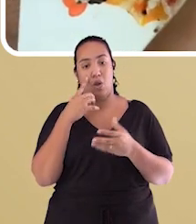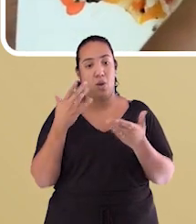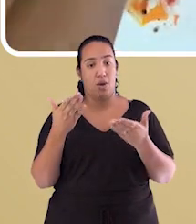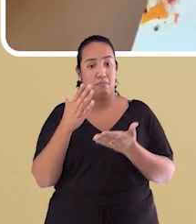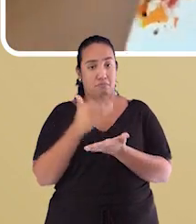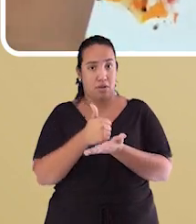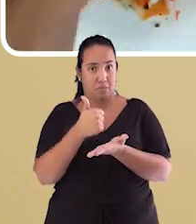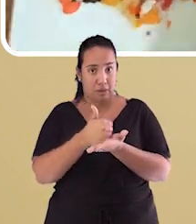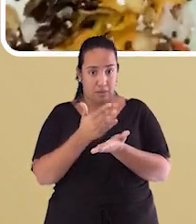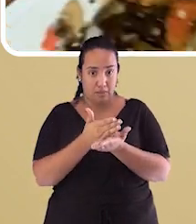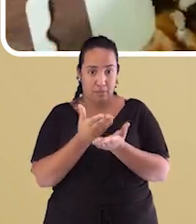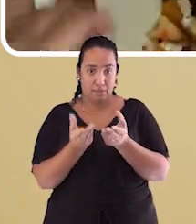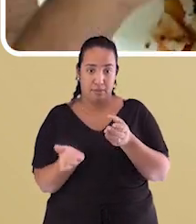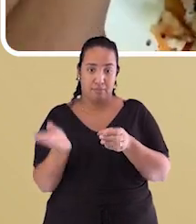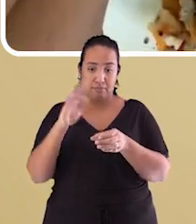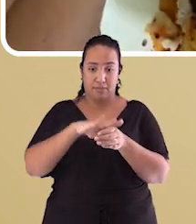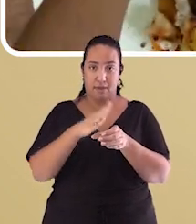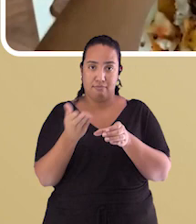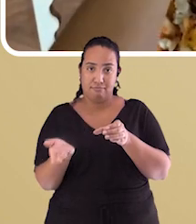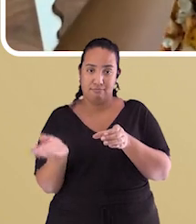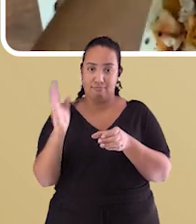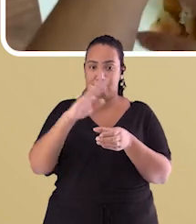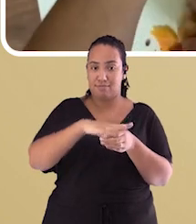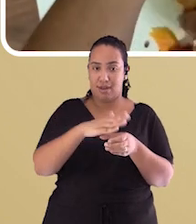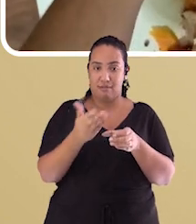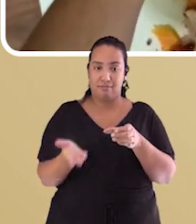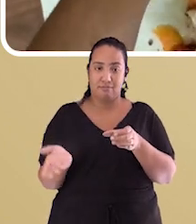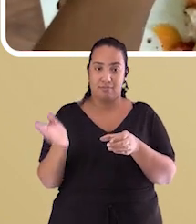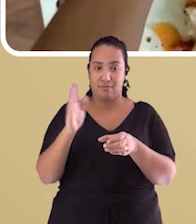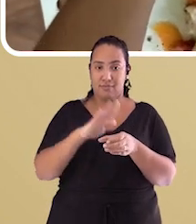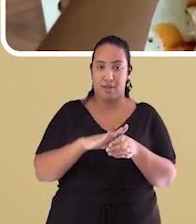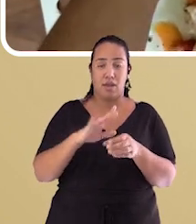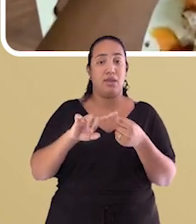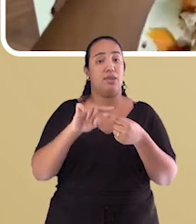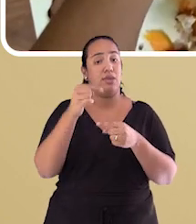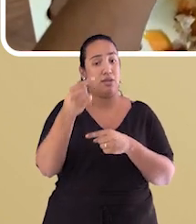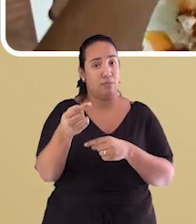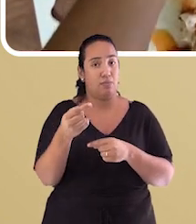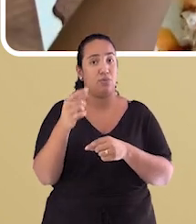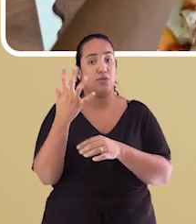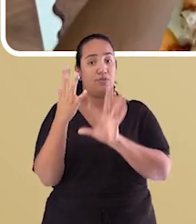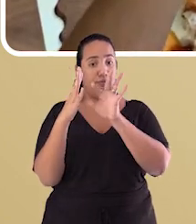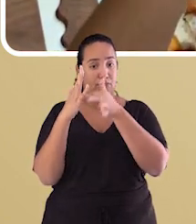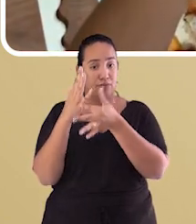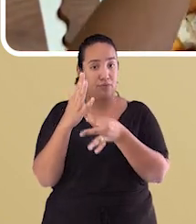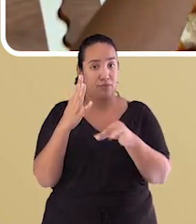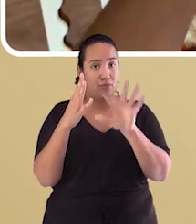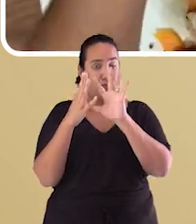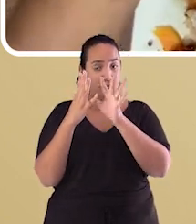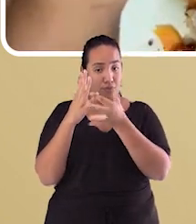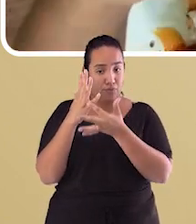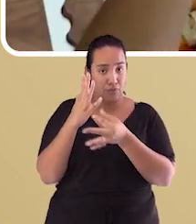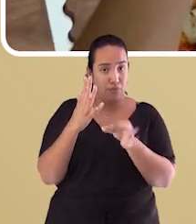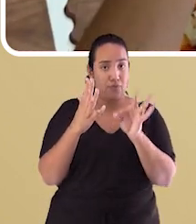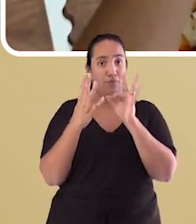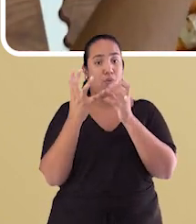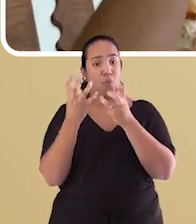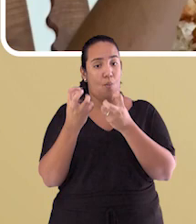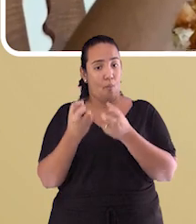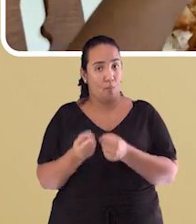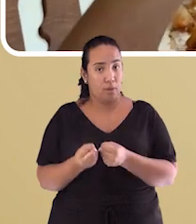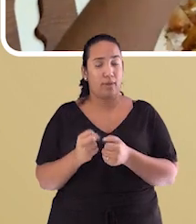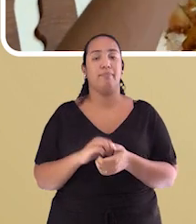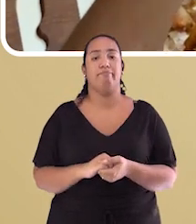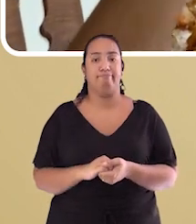resíduos orgânicos e completei a outra camada com a matéria orgânica seca. É importante que